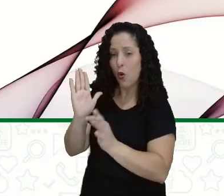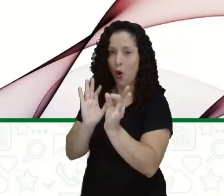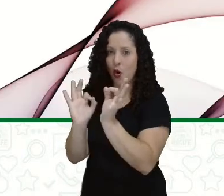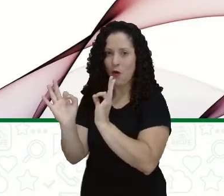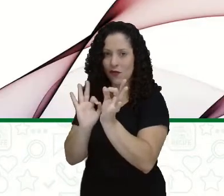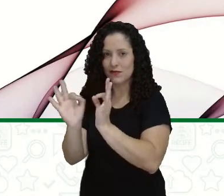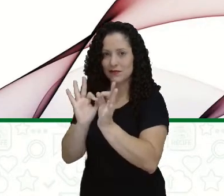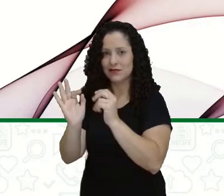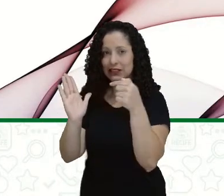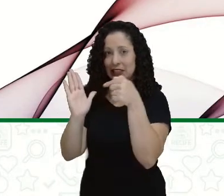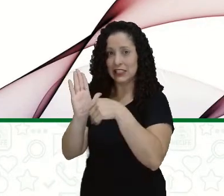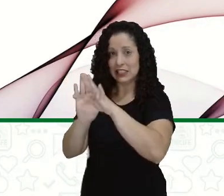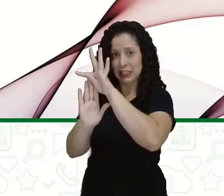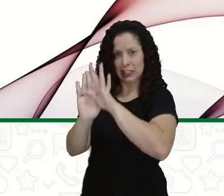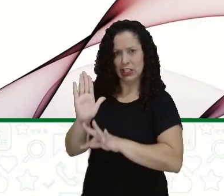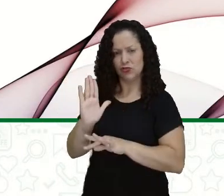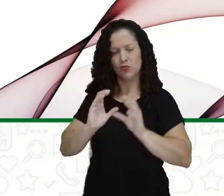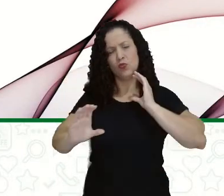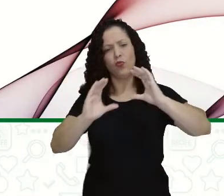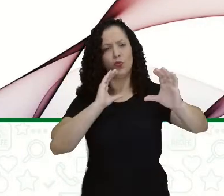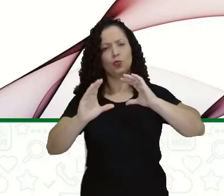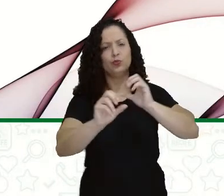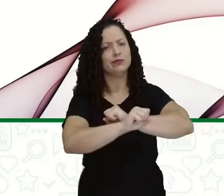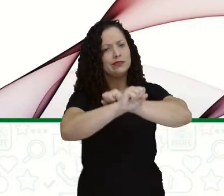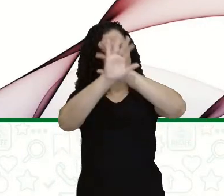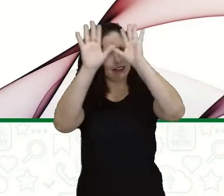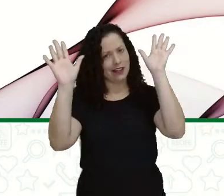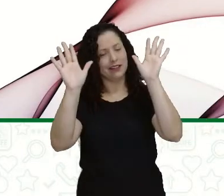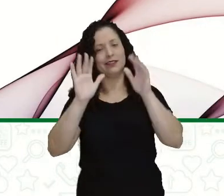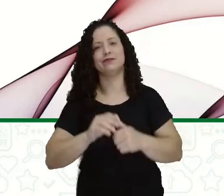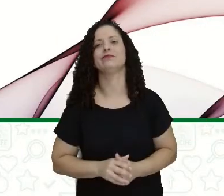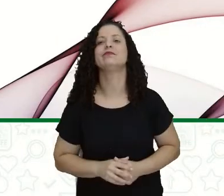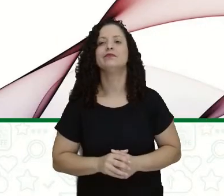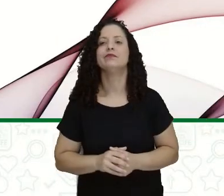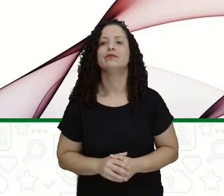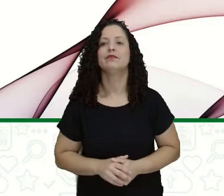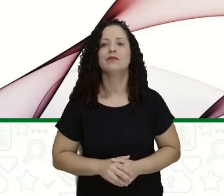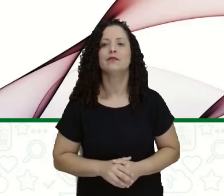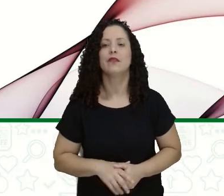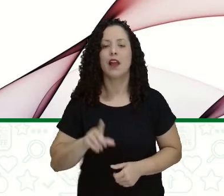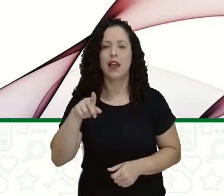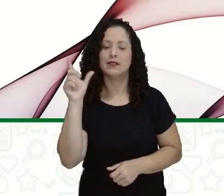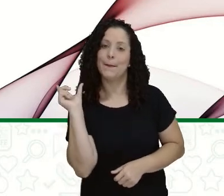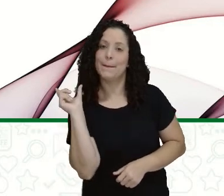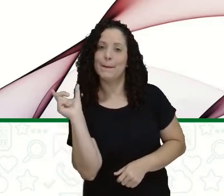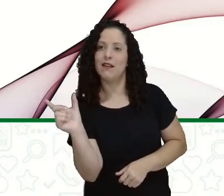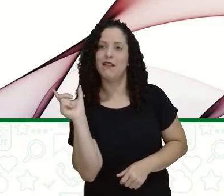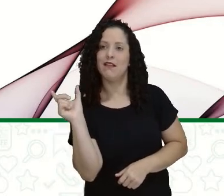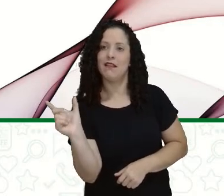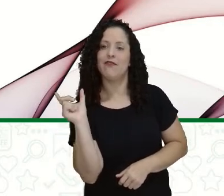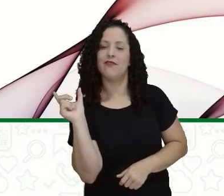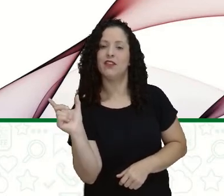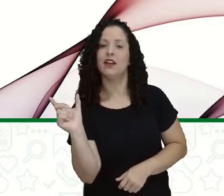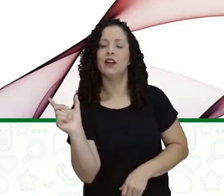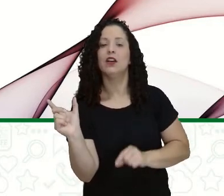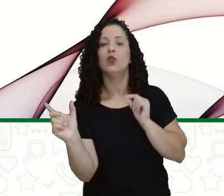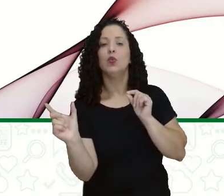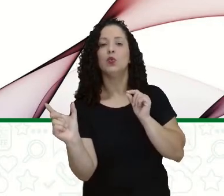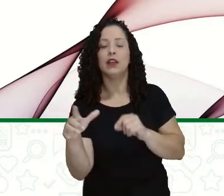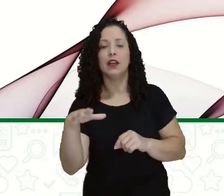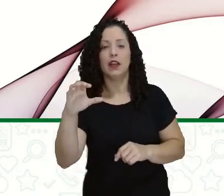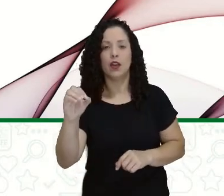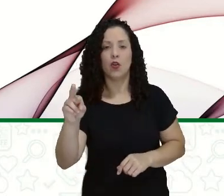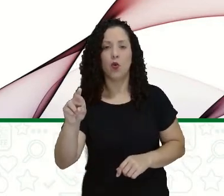ser realmente comunicativo. Essa palavra deriva das palavras gregas orto,